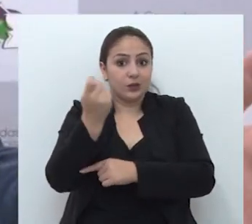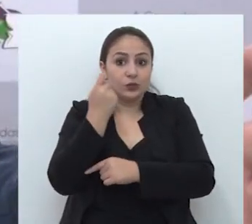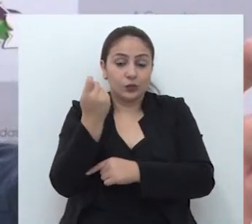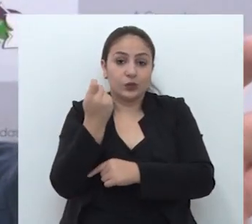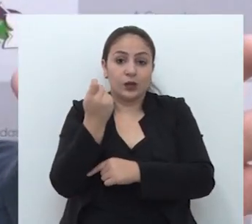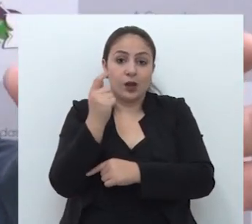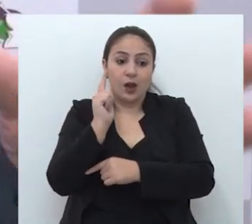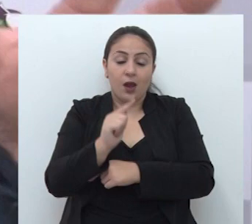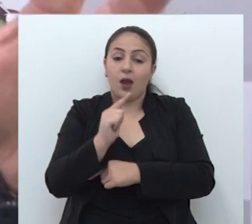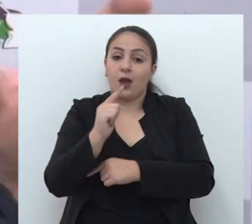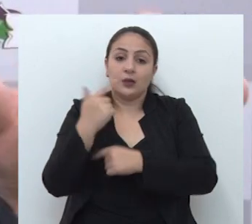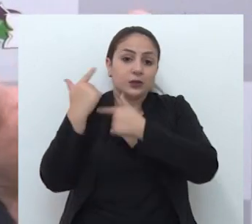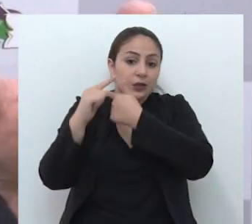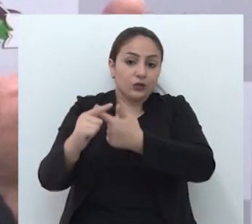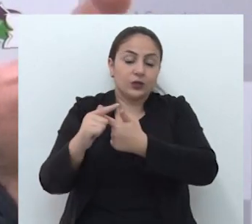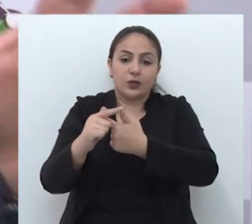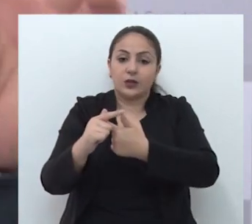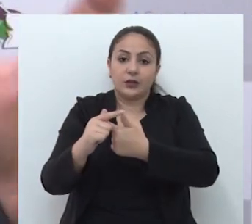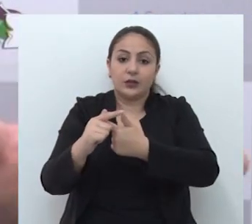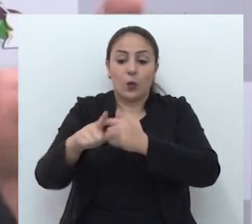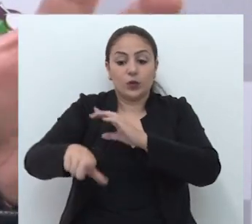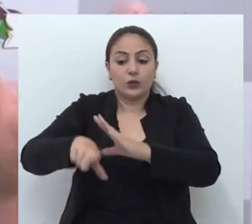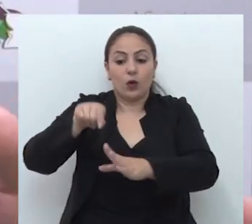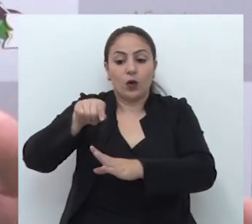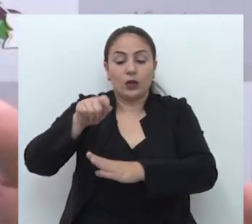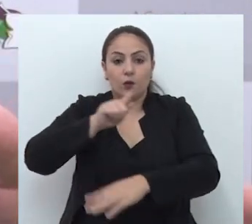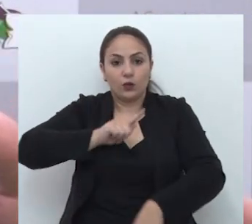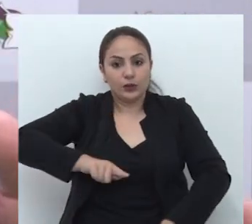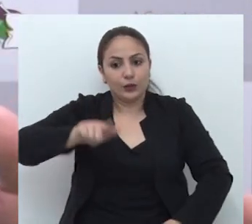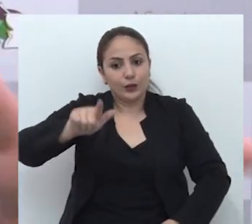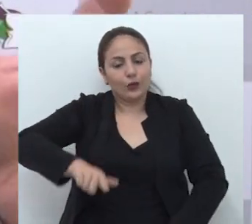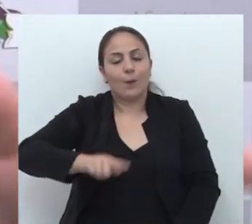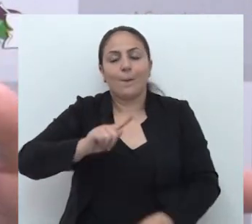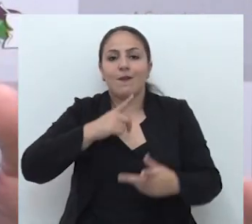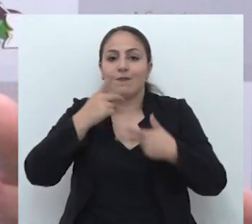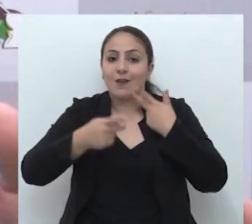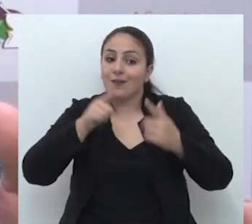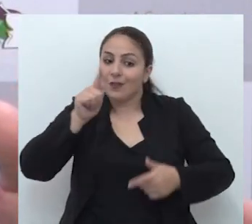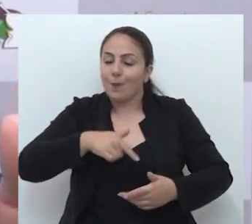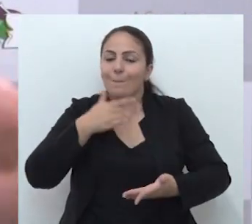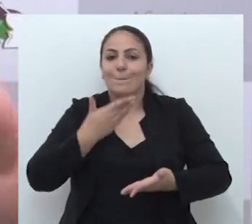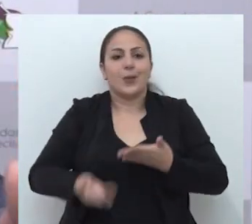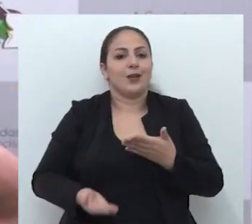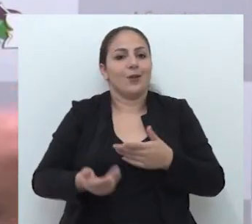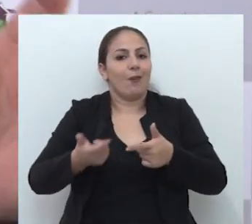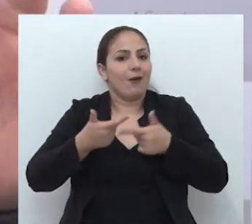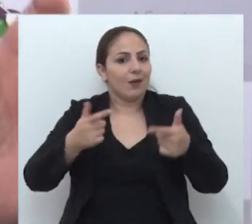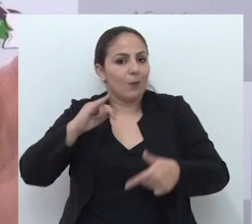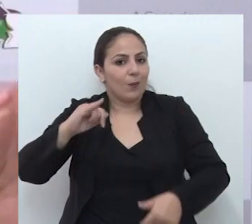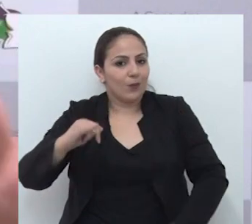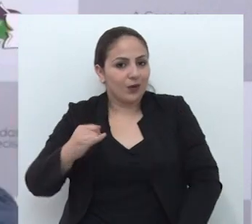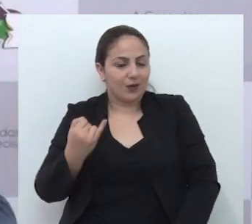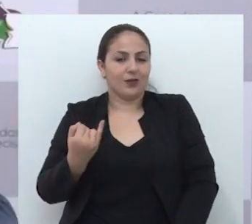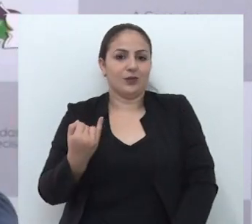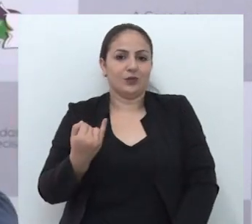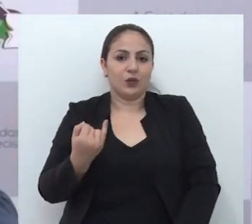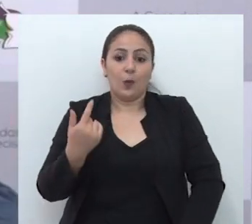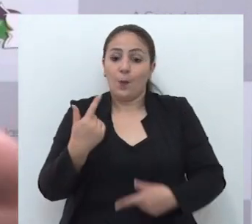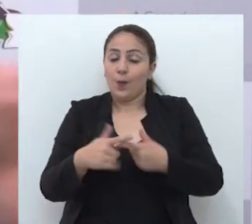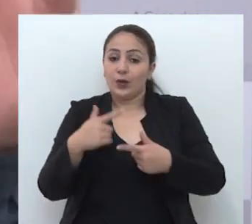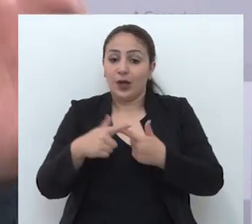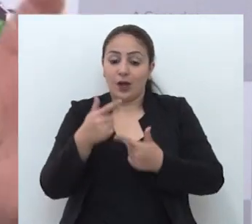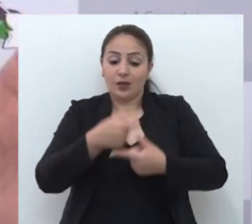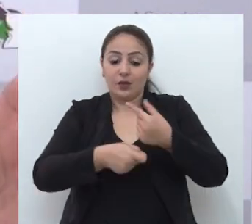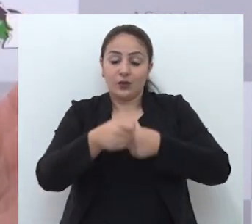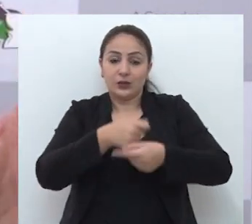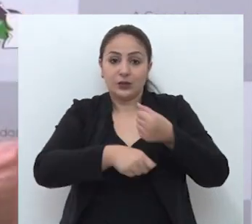Sul é uma tradição, não repete governador, mas repito, perdemos uma grande oportunidade, porque